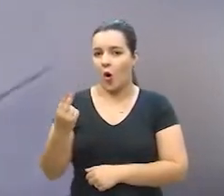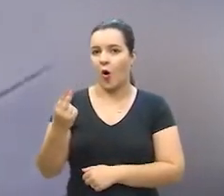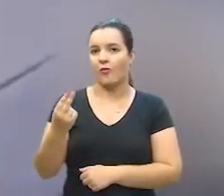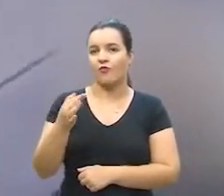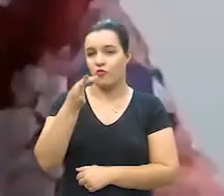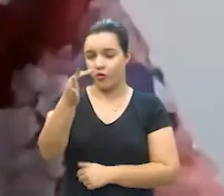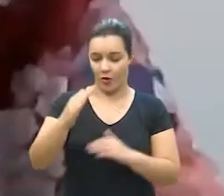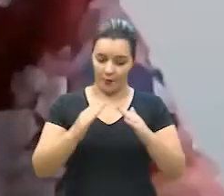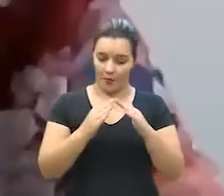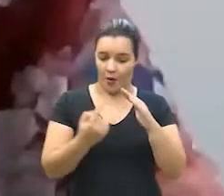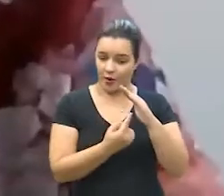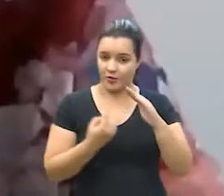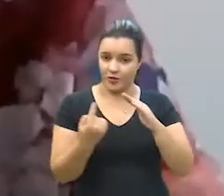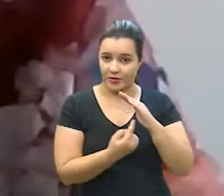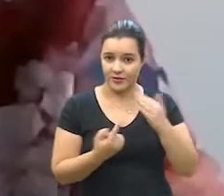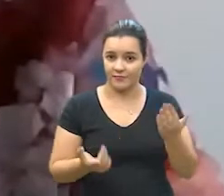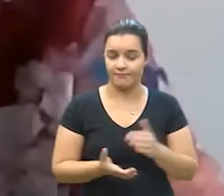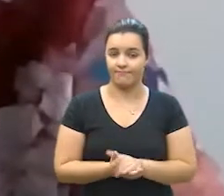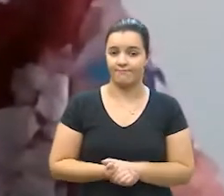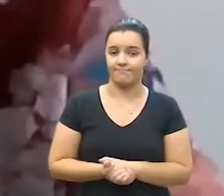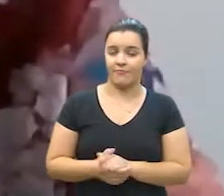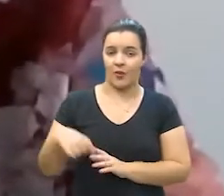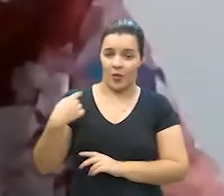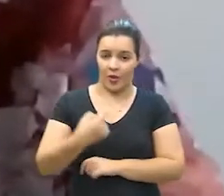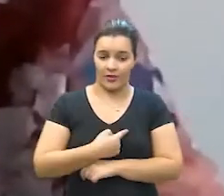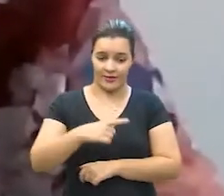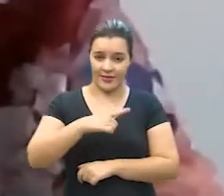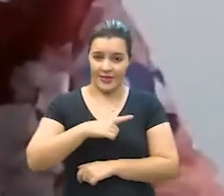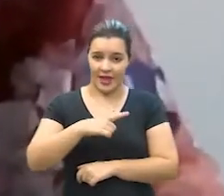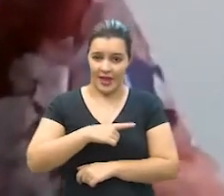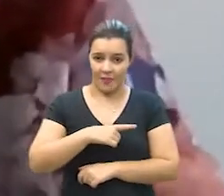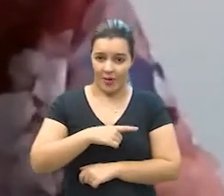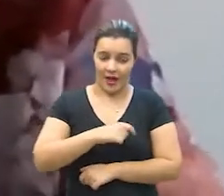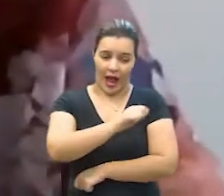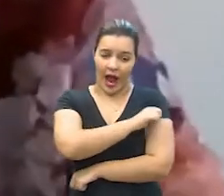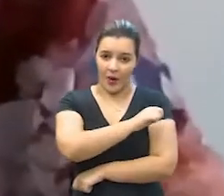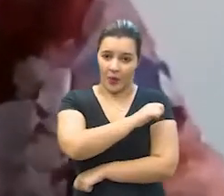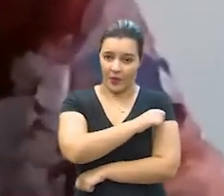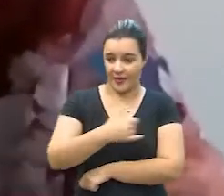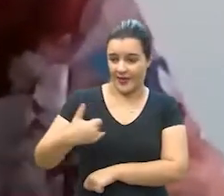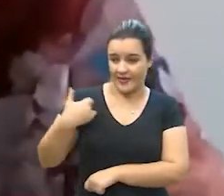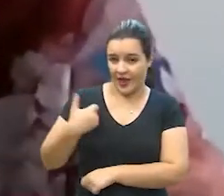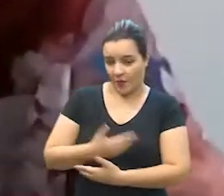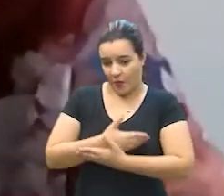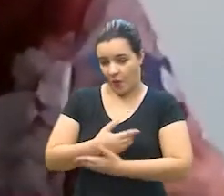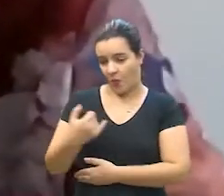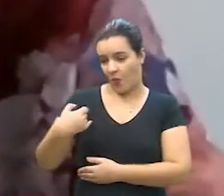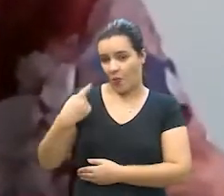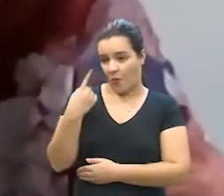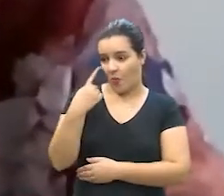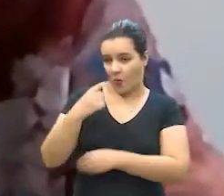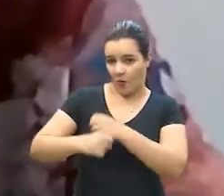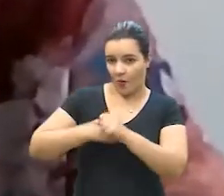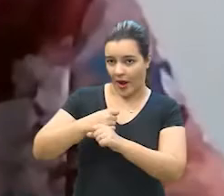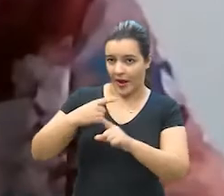mais tarde, né? Nós temos crianças desde um ano e meio até a terceira idade. É